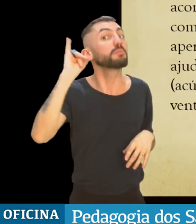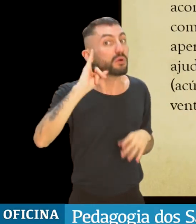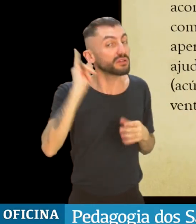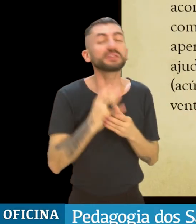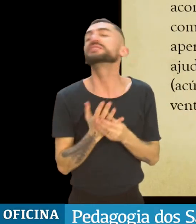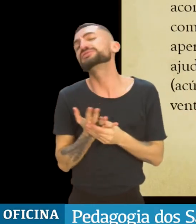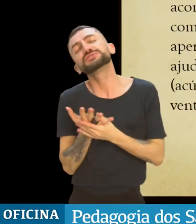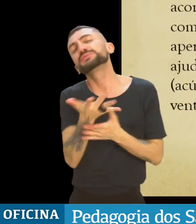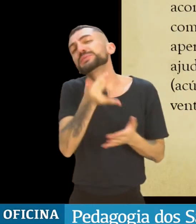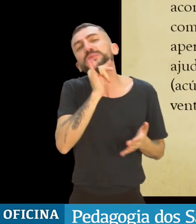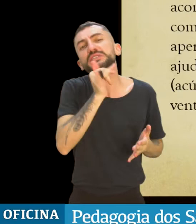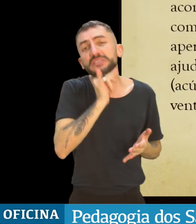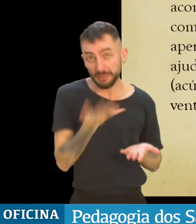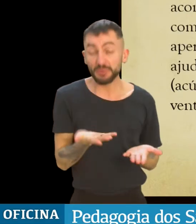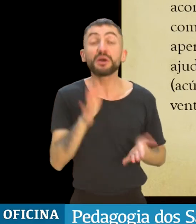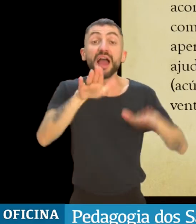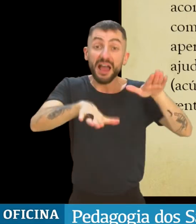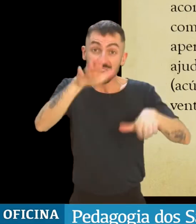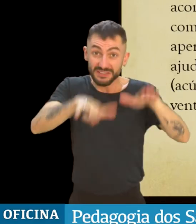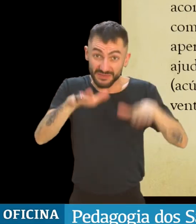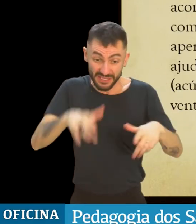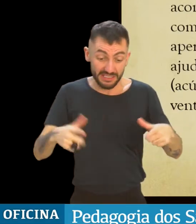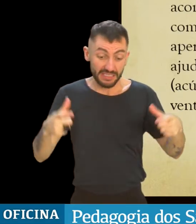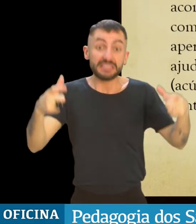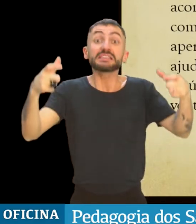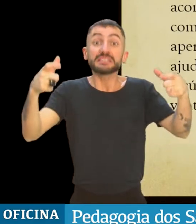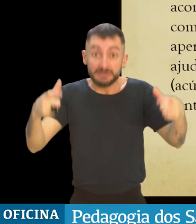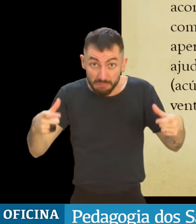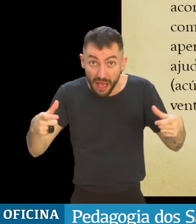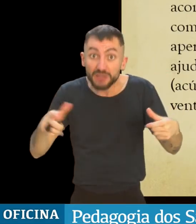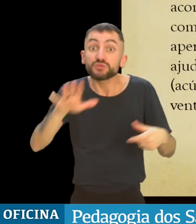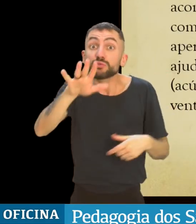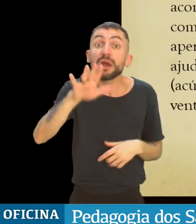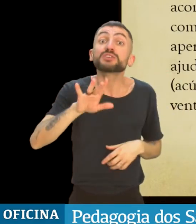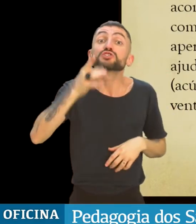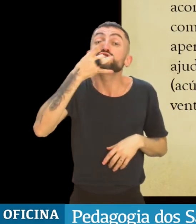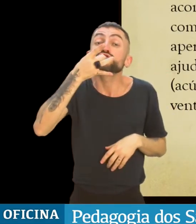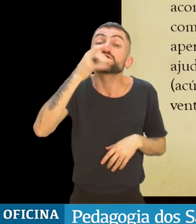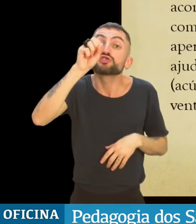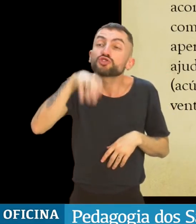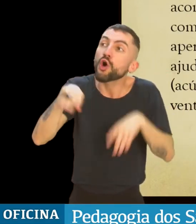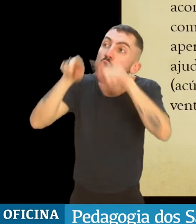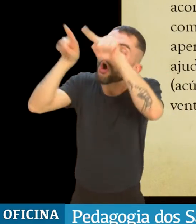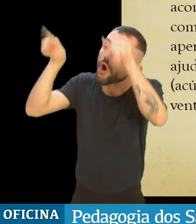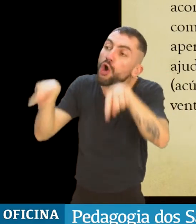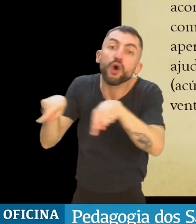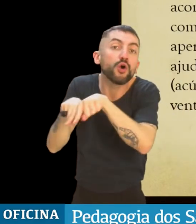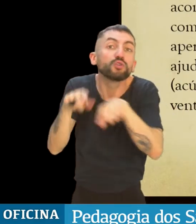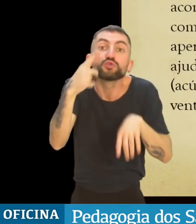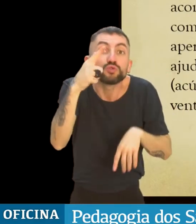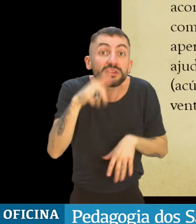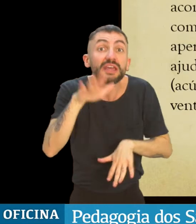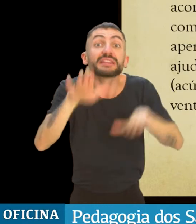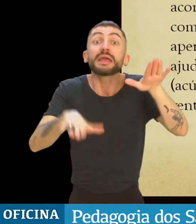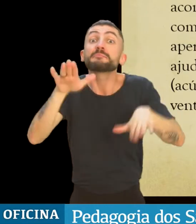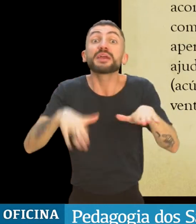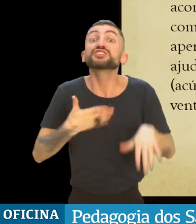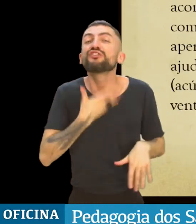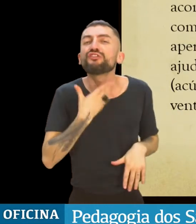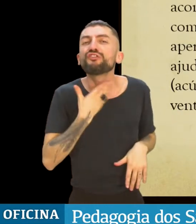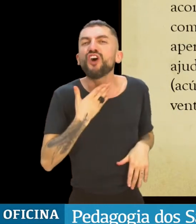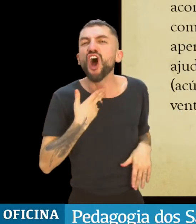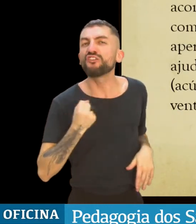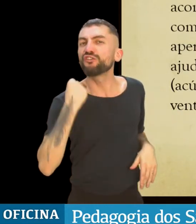está num espaço que você não tem uma estrutura de equipamentos de som, vai depender muito da voz desses